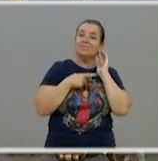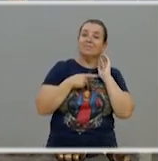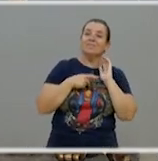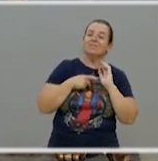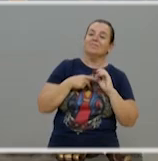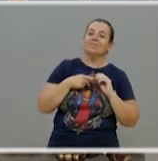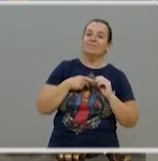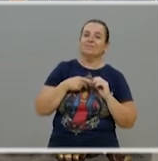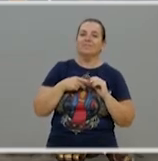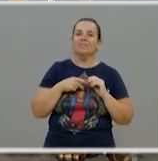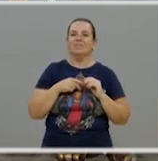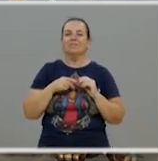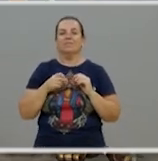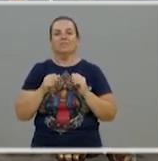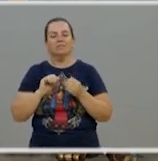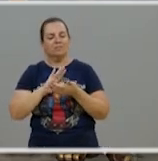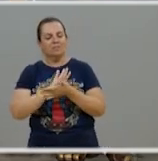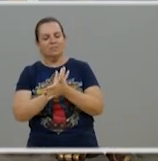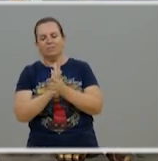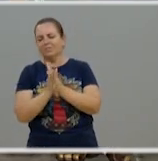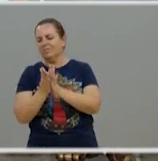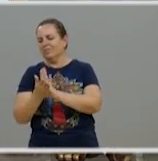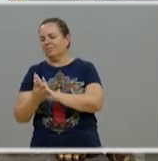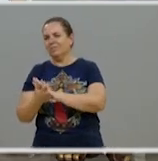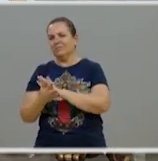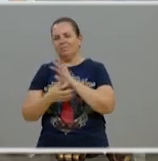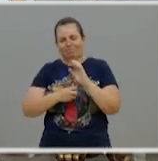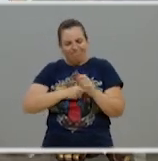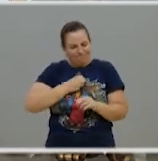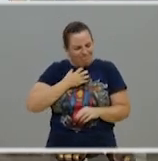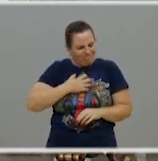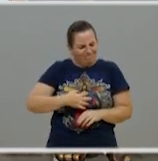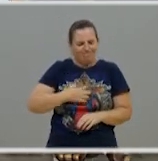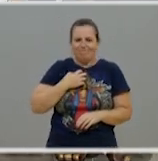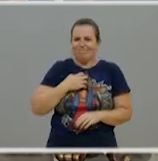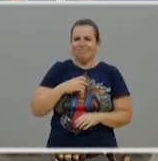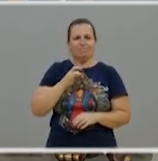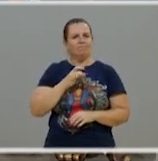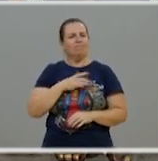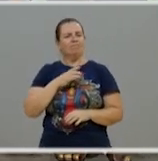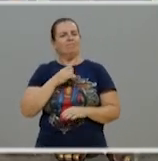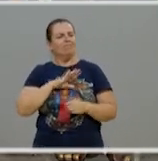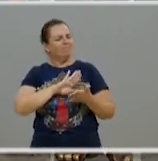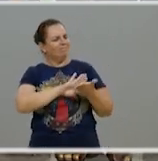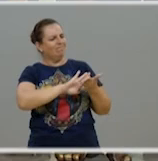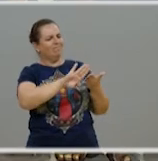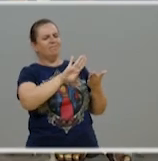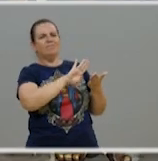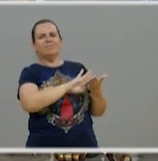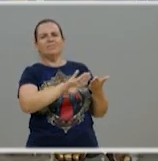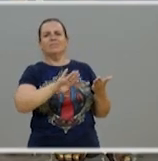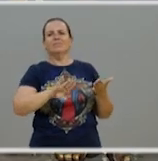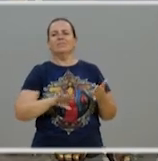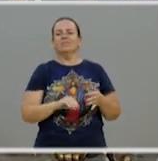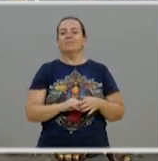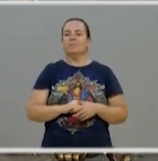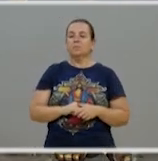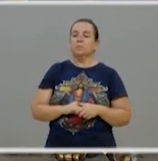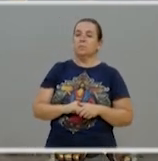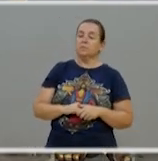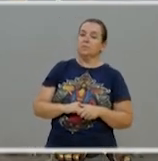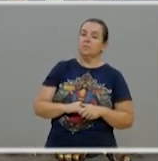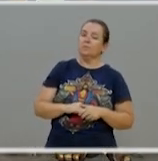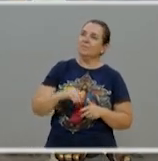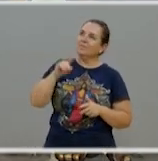que dissolve a agonia e os medos.